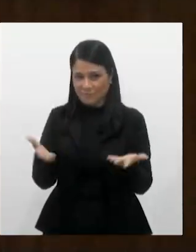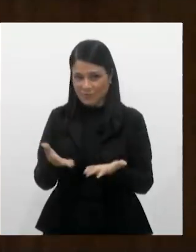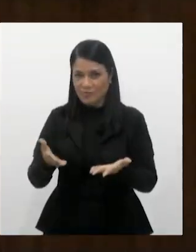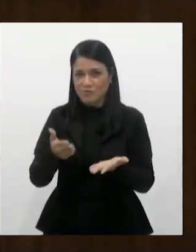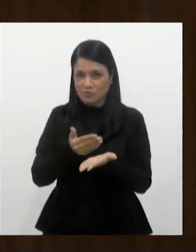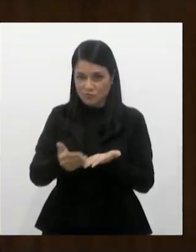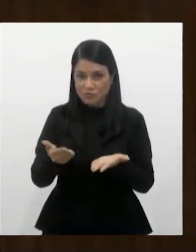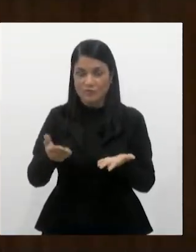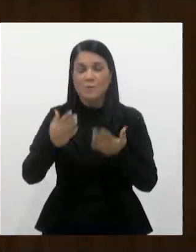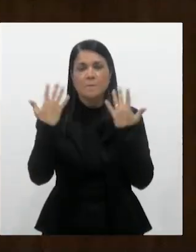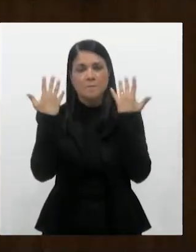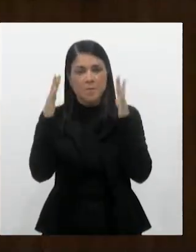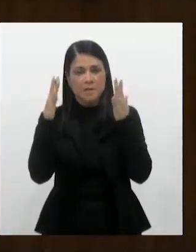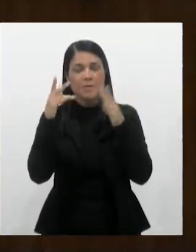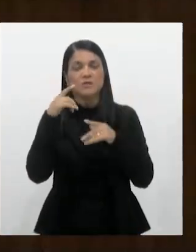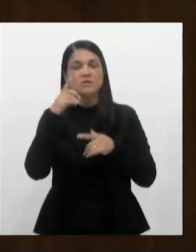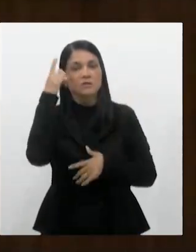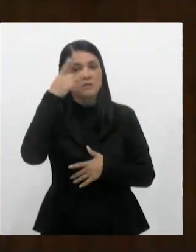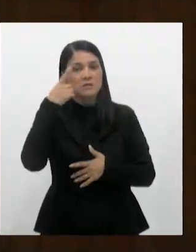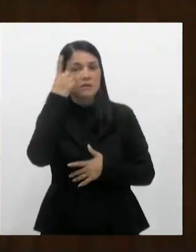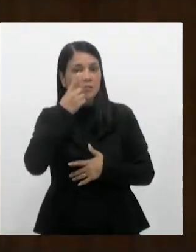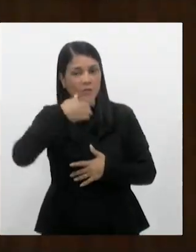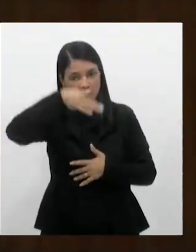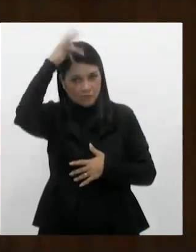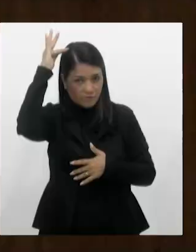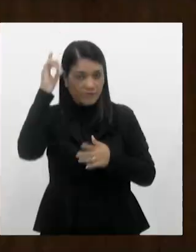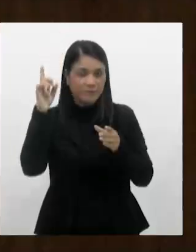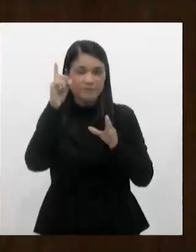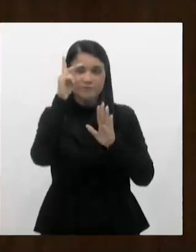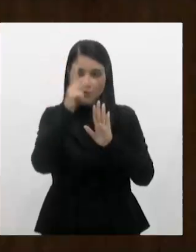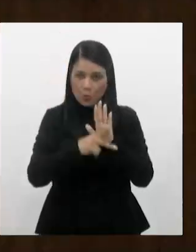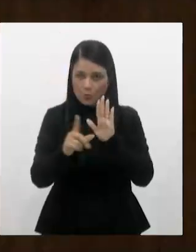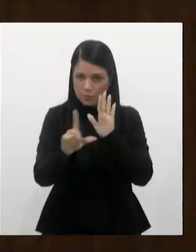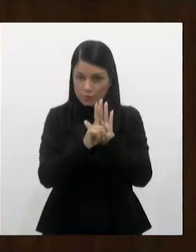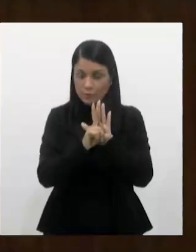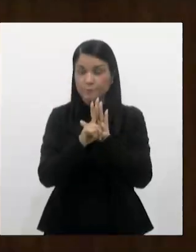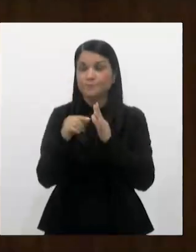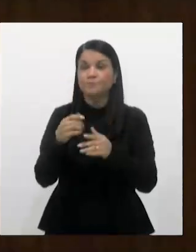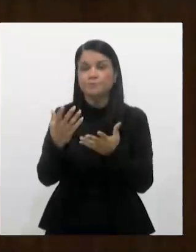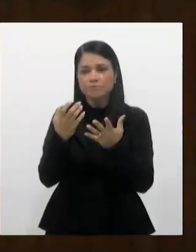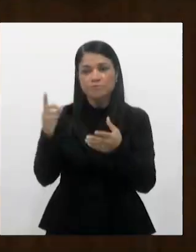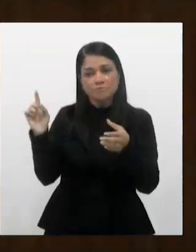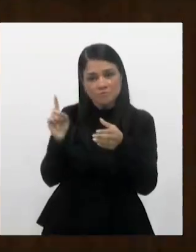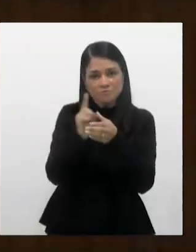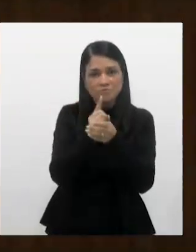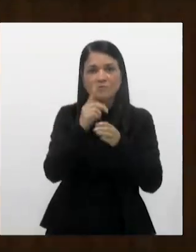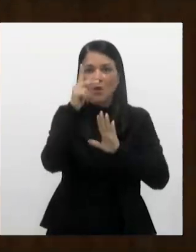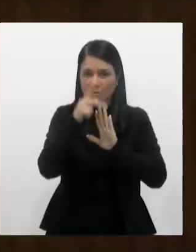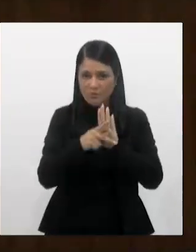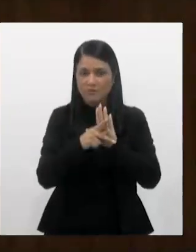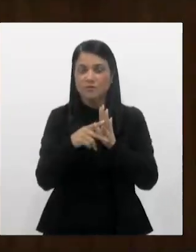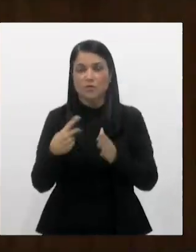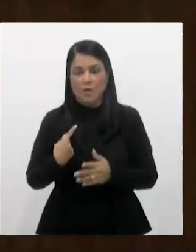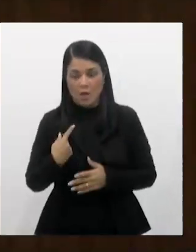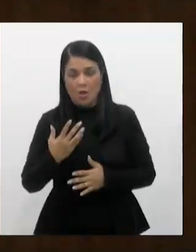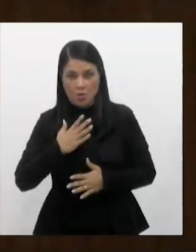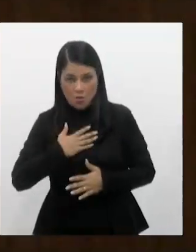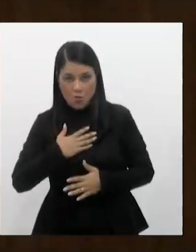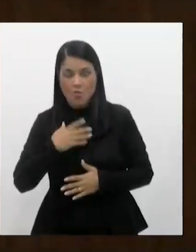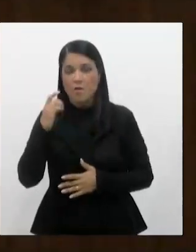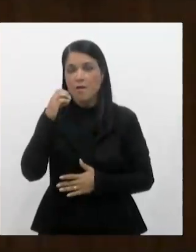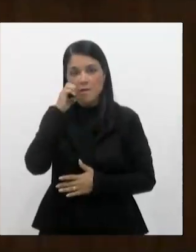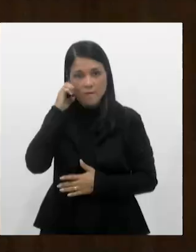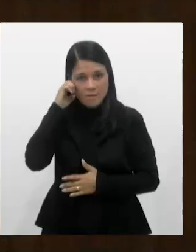ao deputado Fred. Se ele puder dar a coautoria para mim, para a deputada Élica, para a gente somar junto, vai ser muito importante. Deixa aqui um